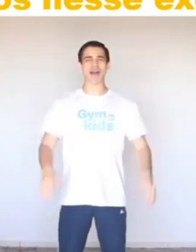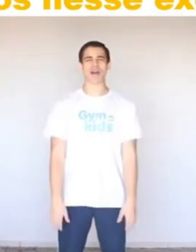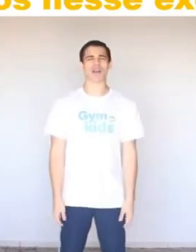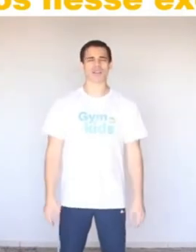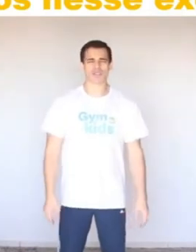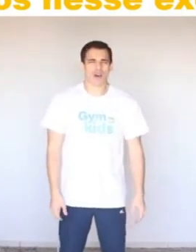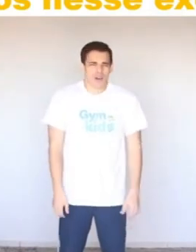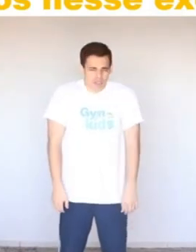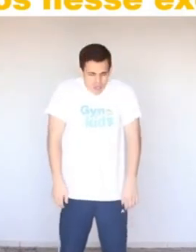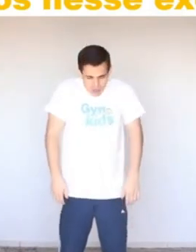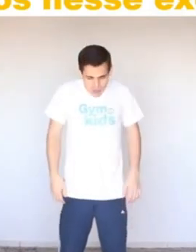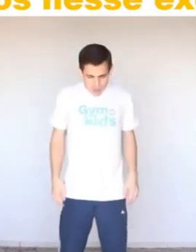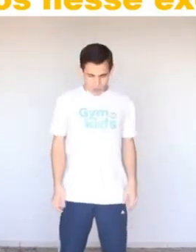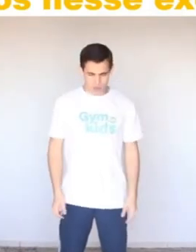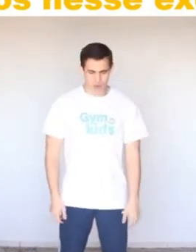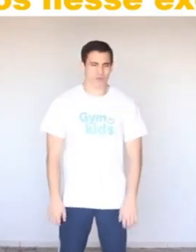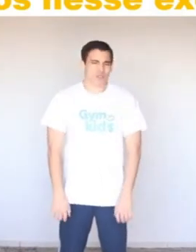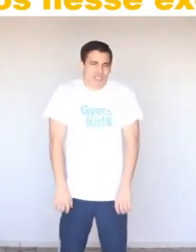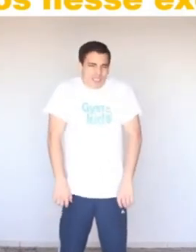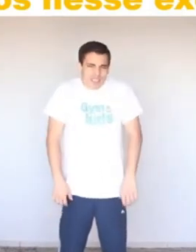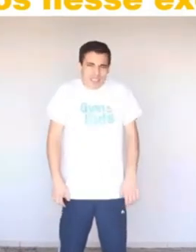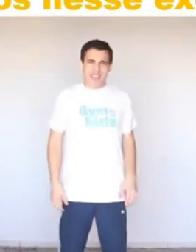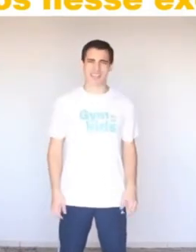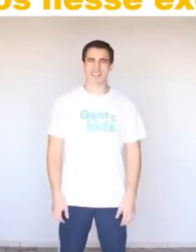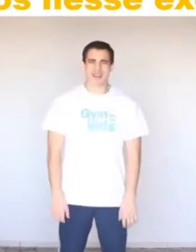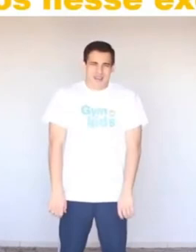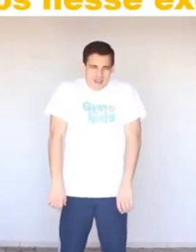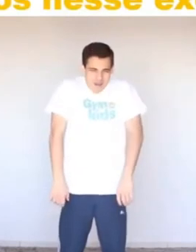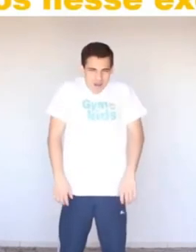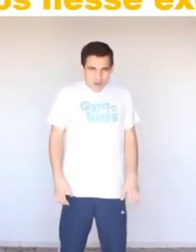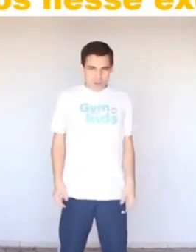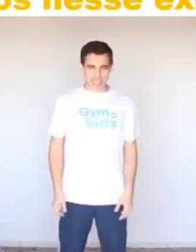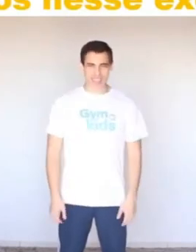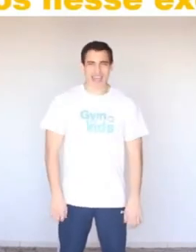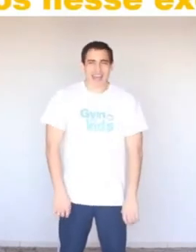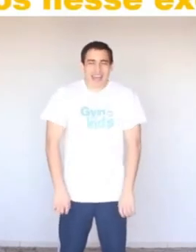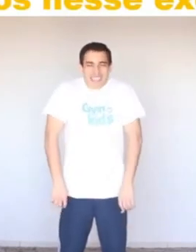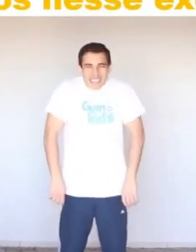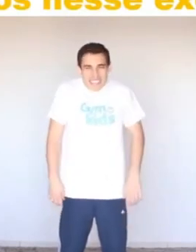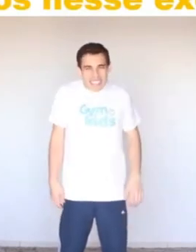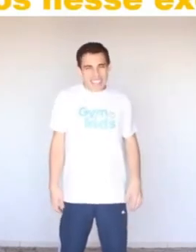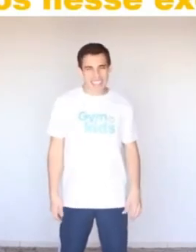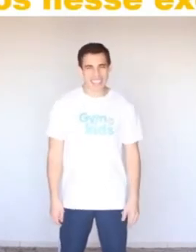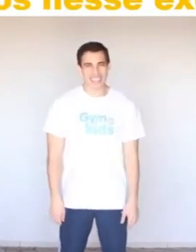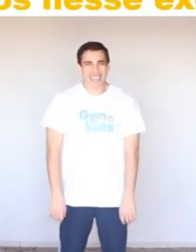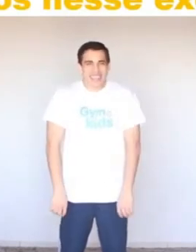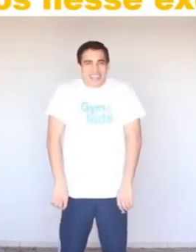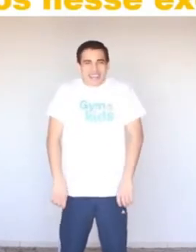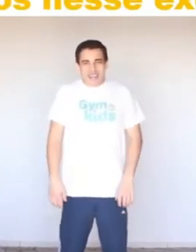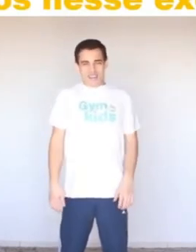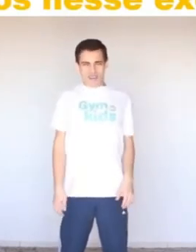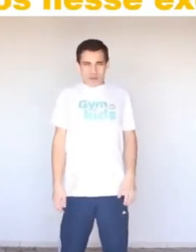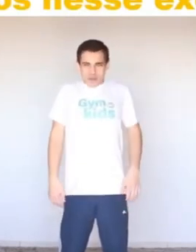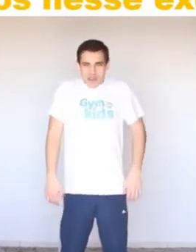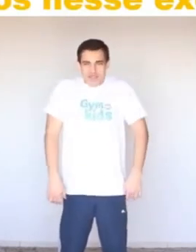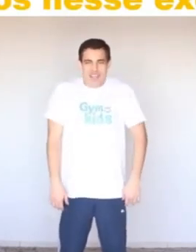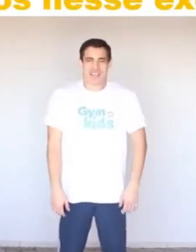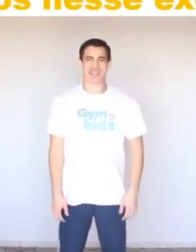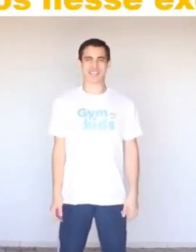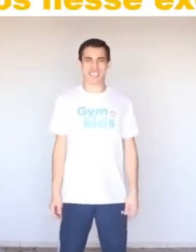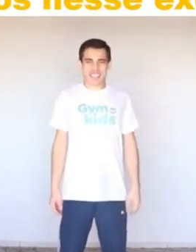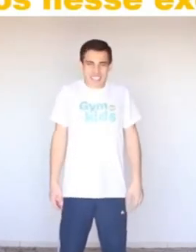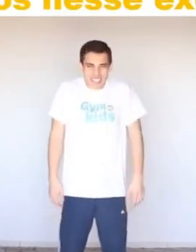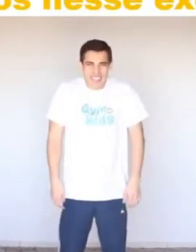Excelente. Agora, olha só. Solta um pouco os ombros aí. Ombros para trás. Ombros